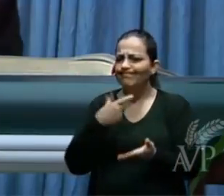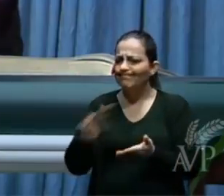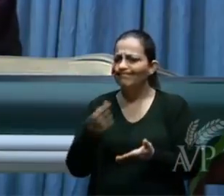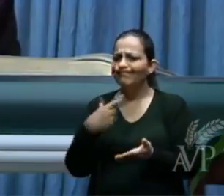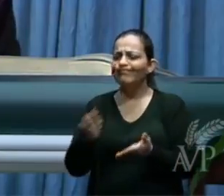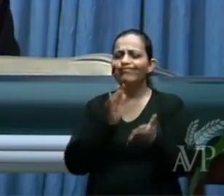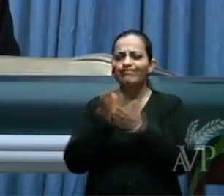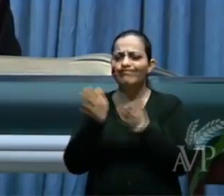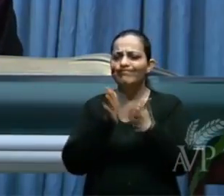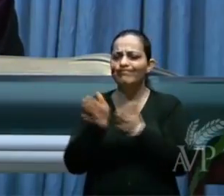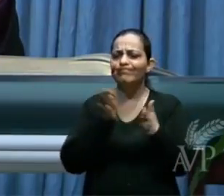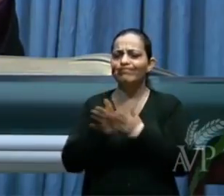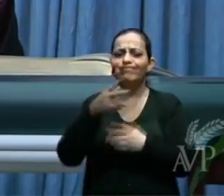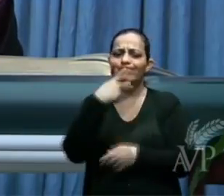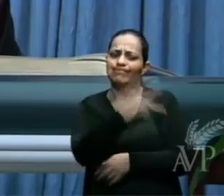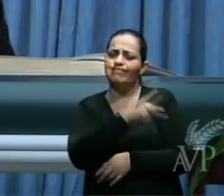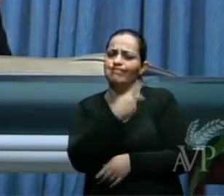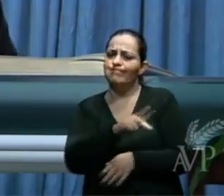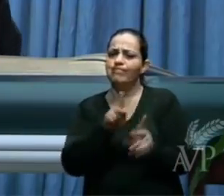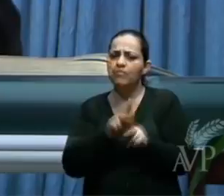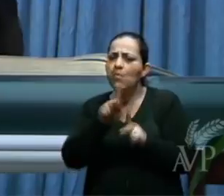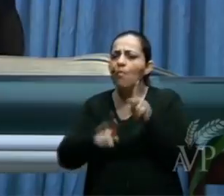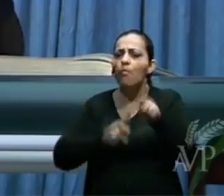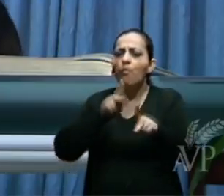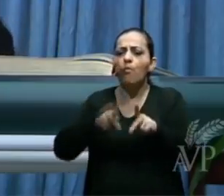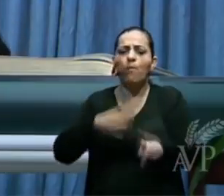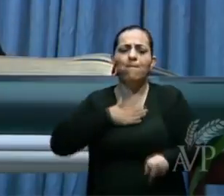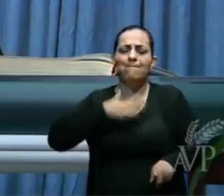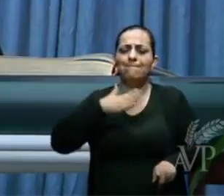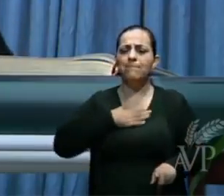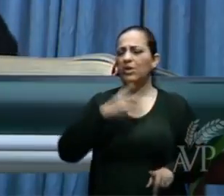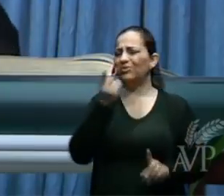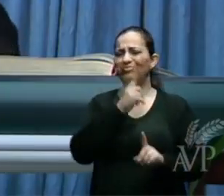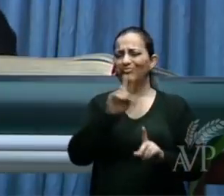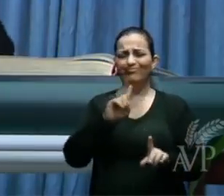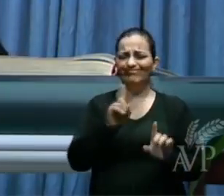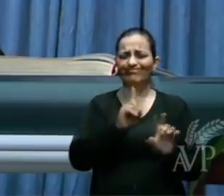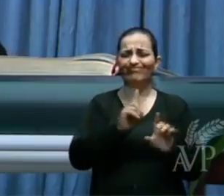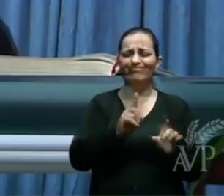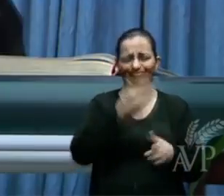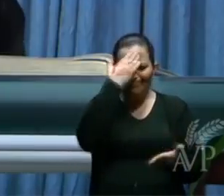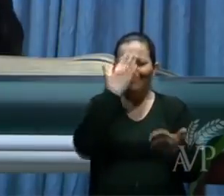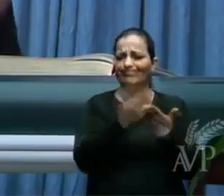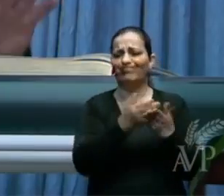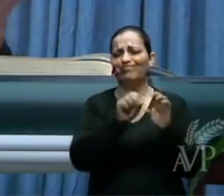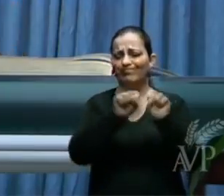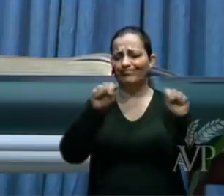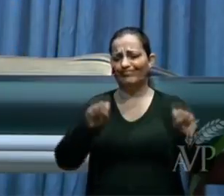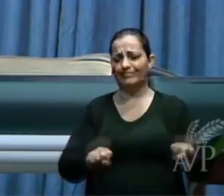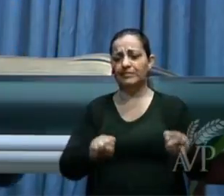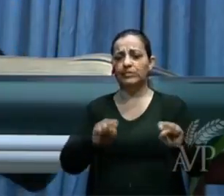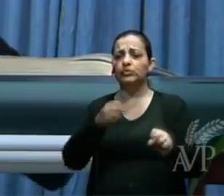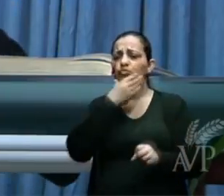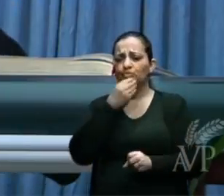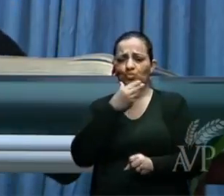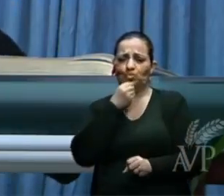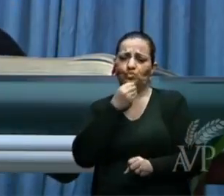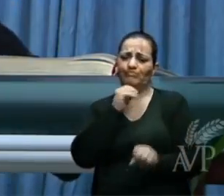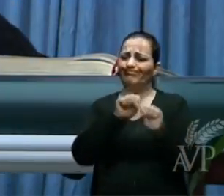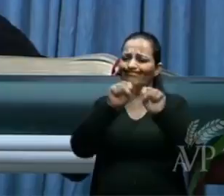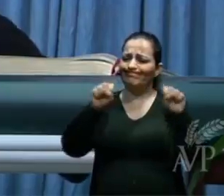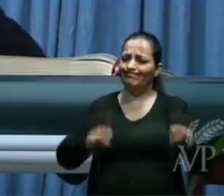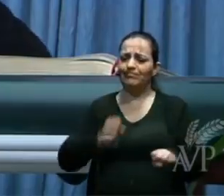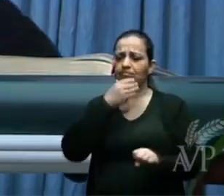meu quer dizer não ponha suas esperanças dos sistemas de homens